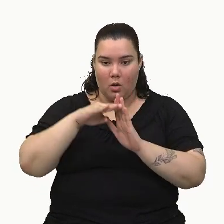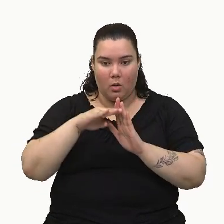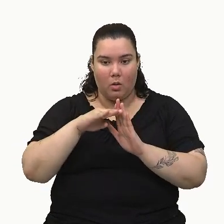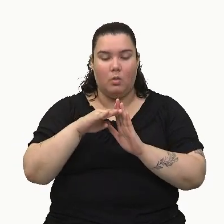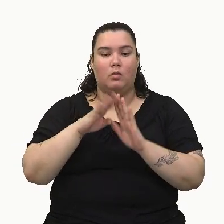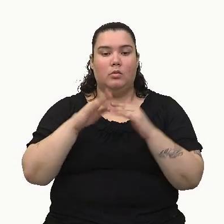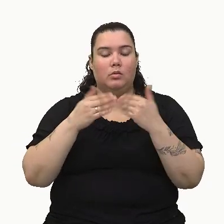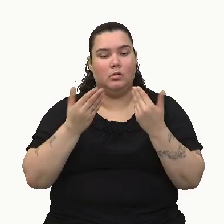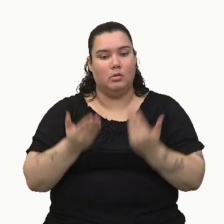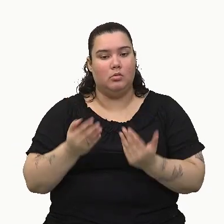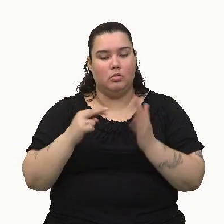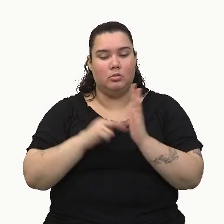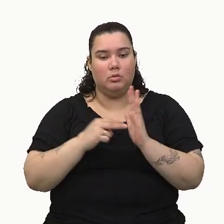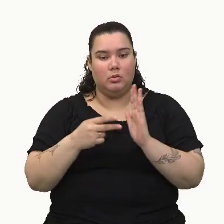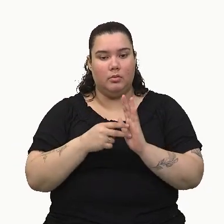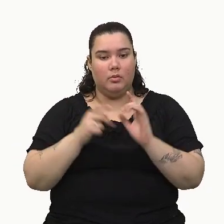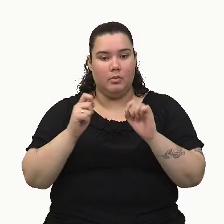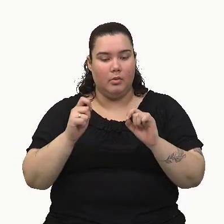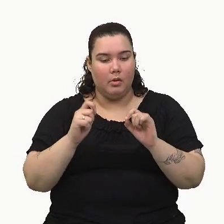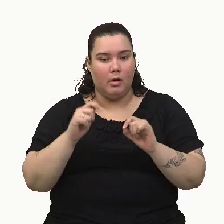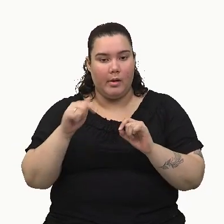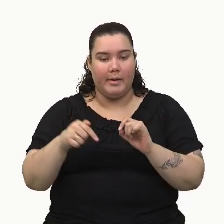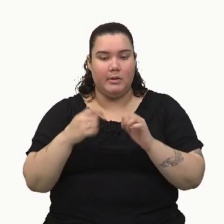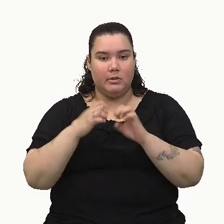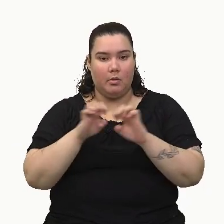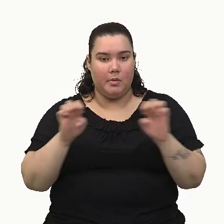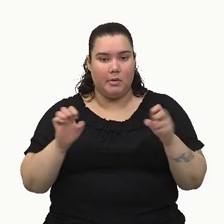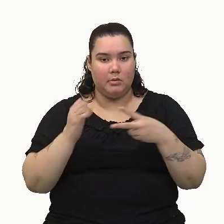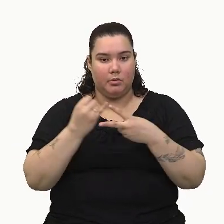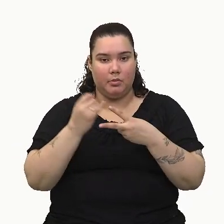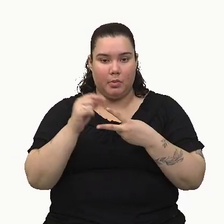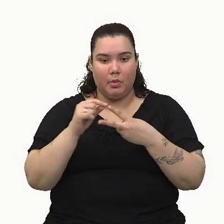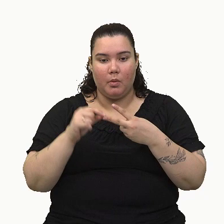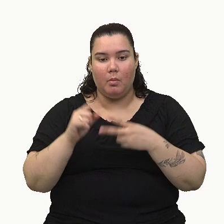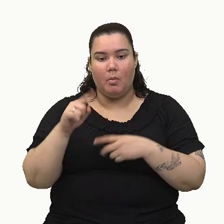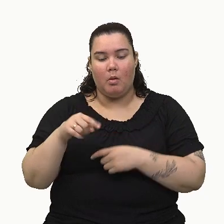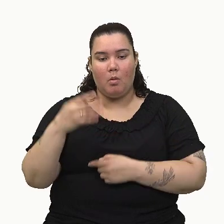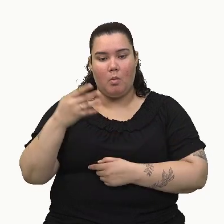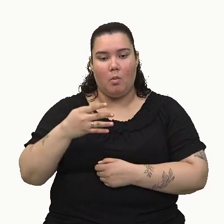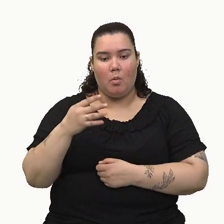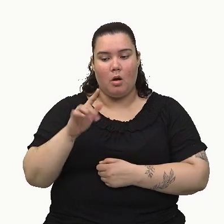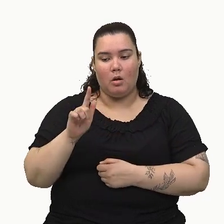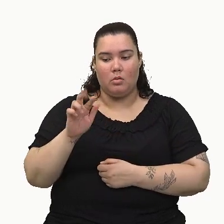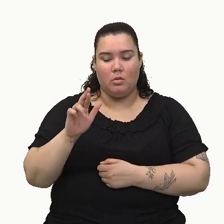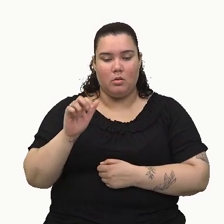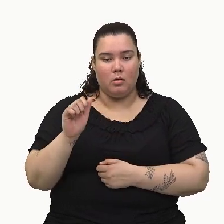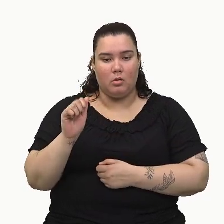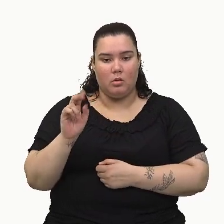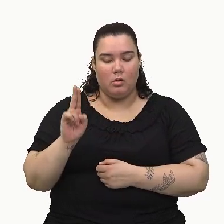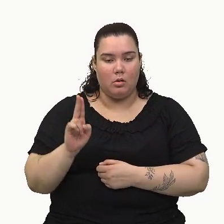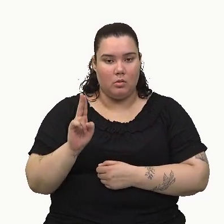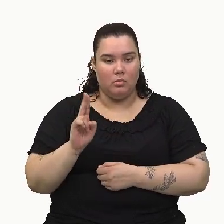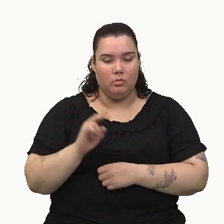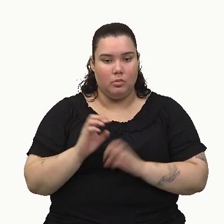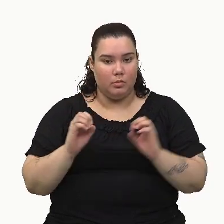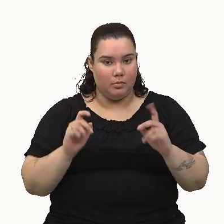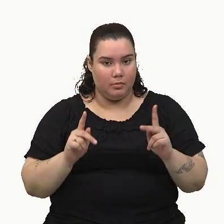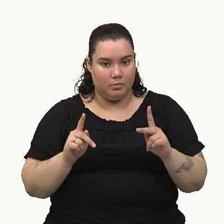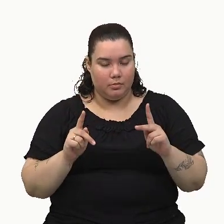automaticamente isso quer dizer que esse polinômio é do quarto grau. Beleza?